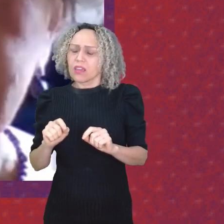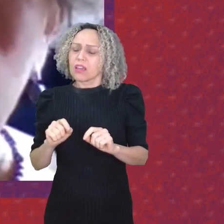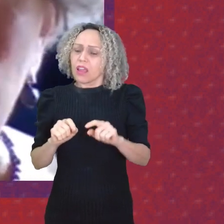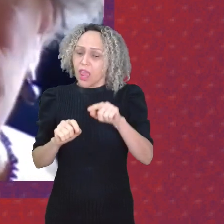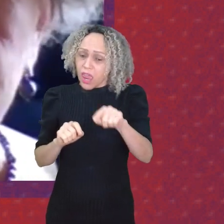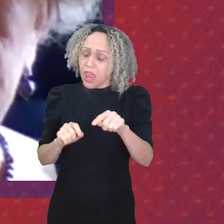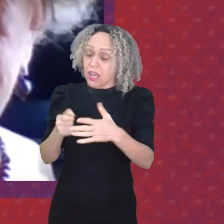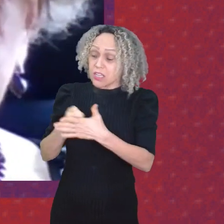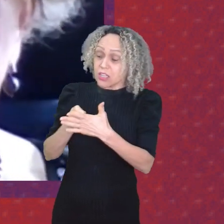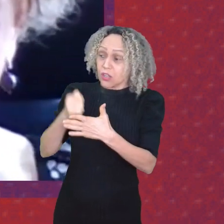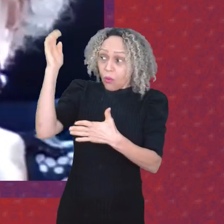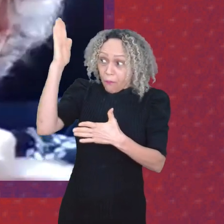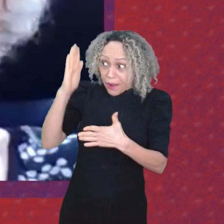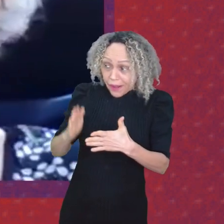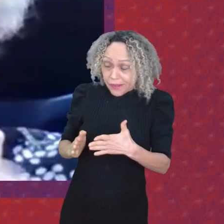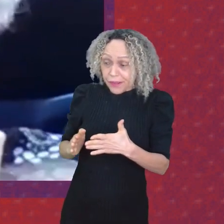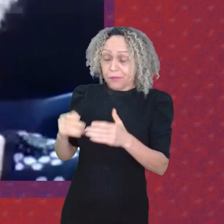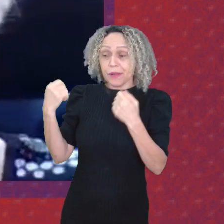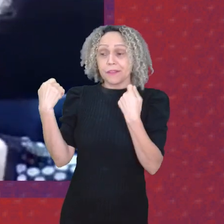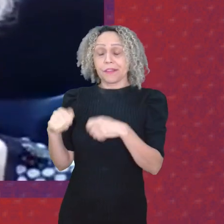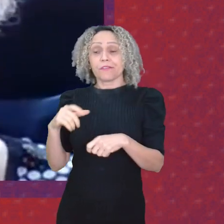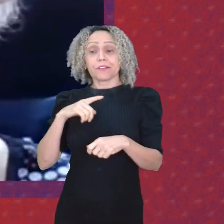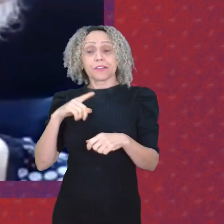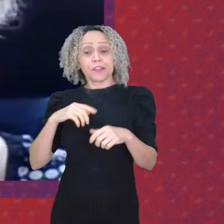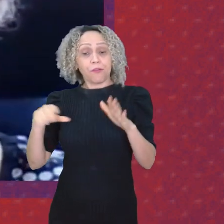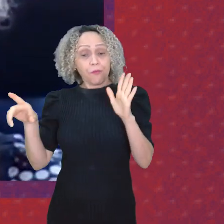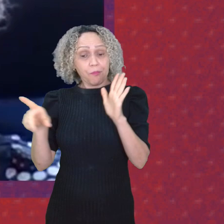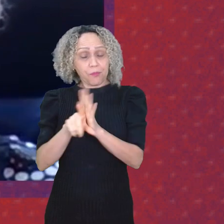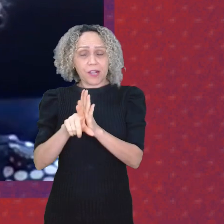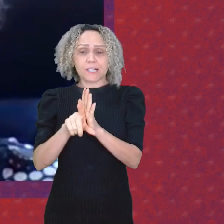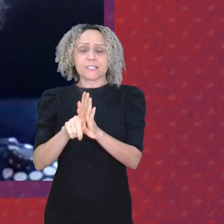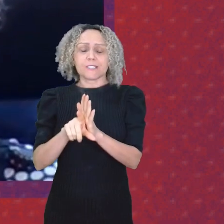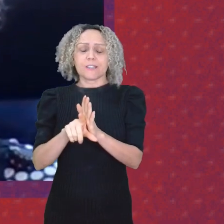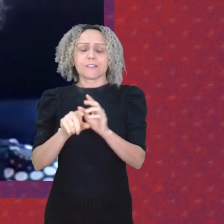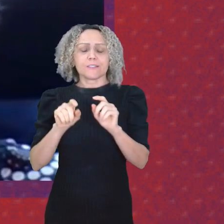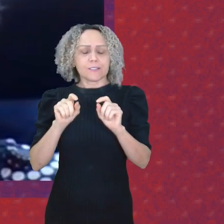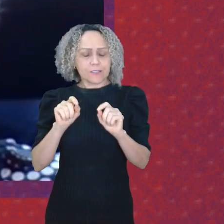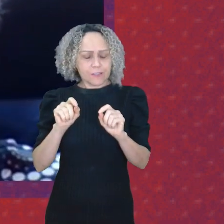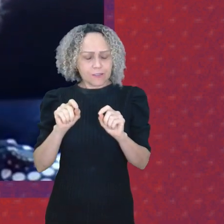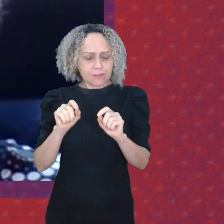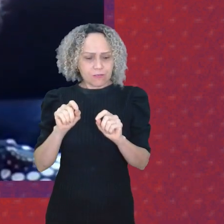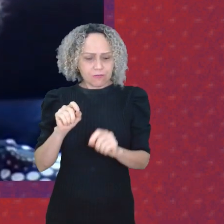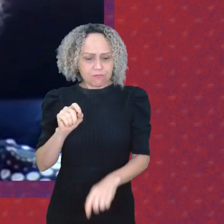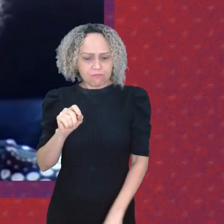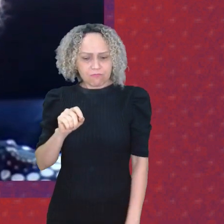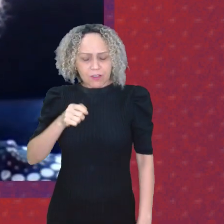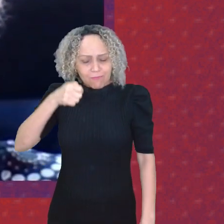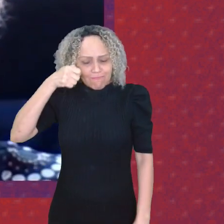9.099, anterior à Lei Maria da Penha, era só distribuição de cesta básica.